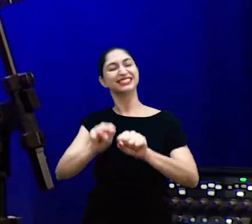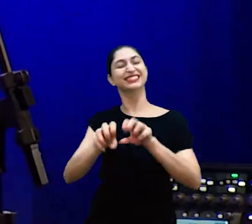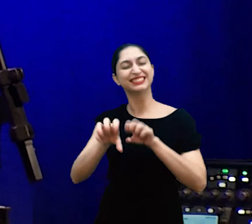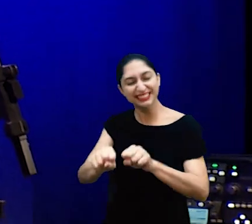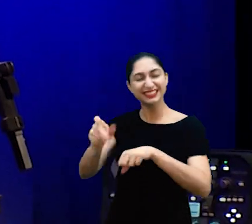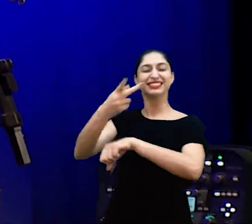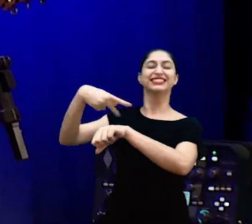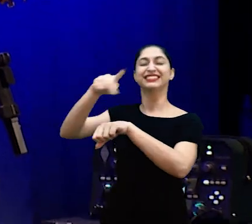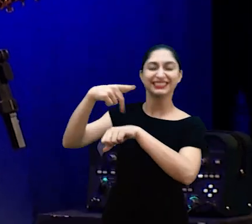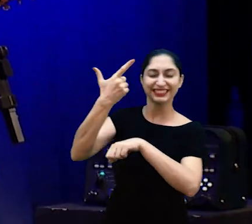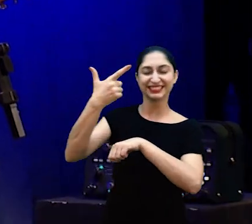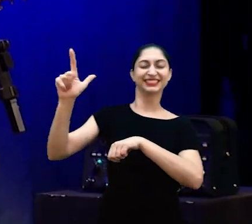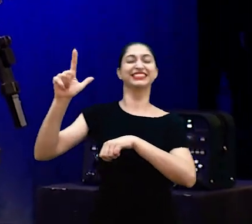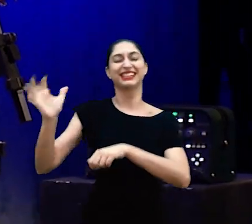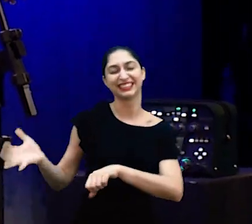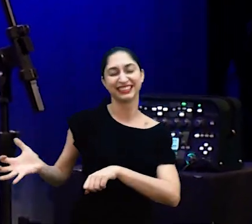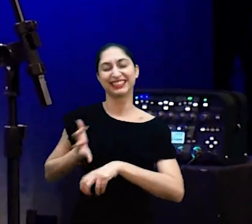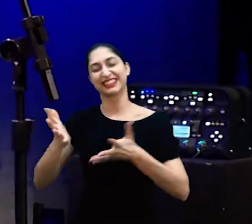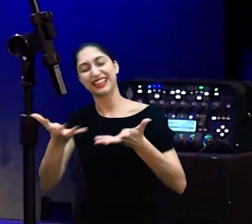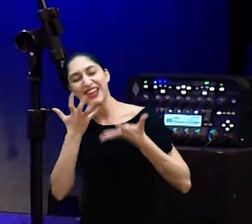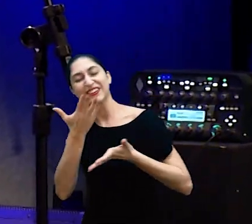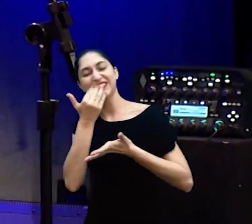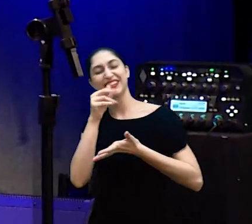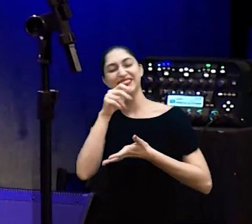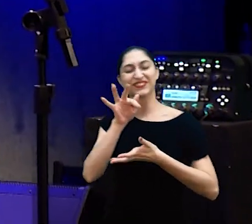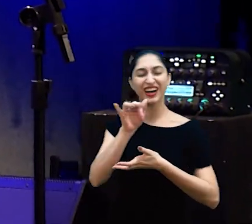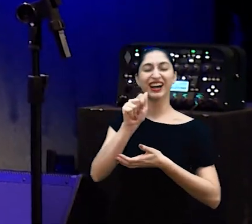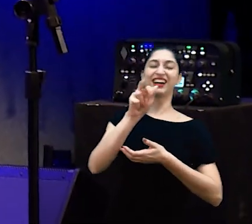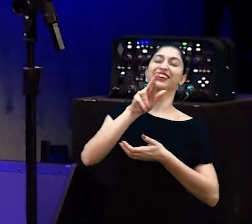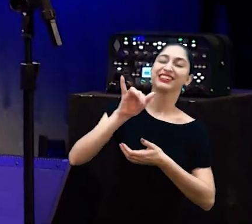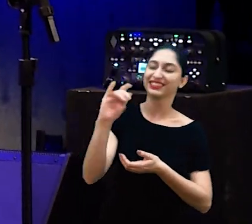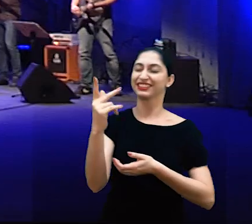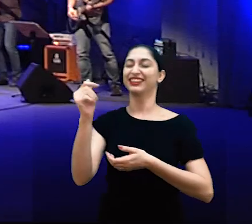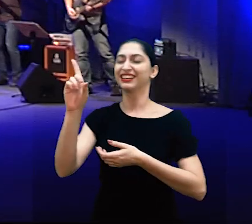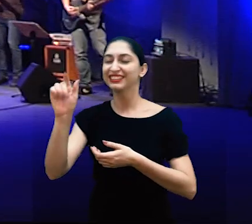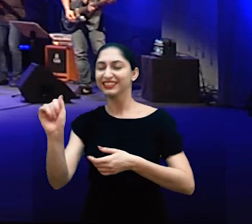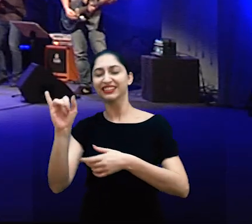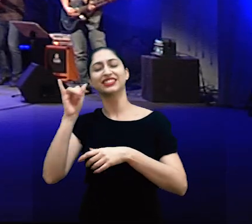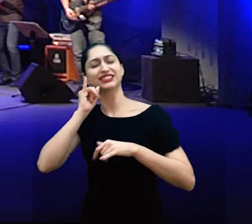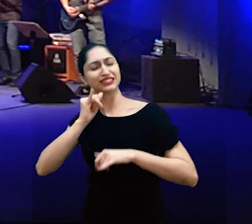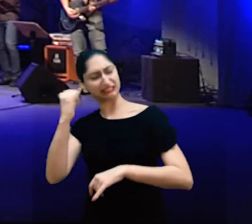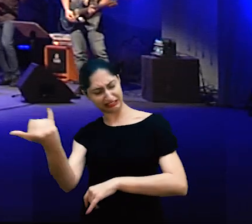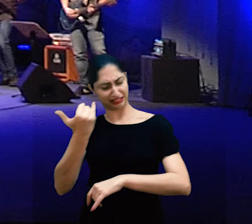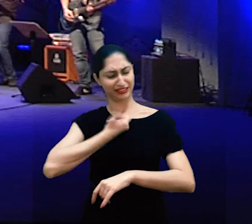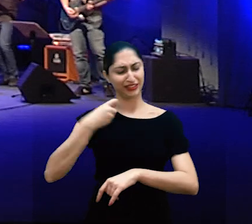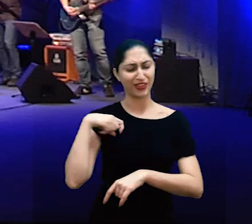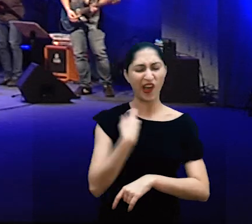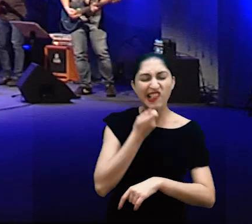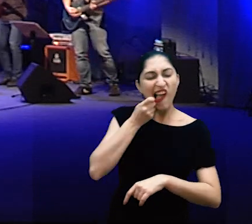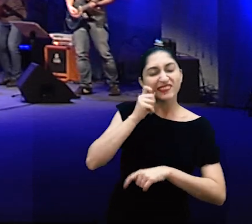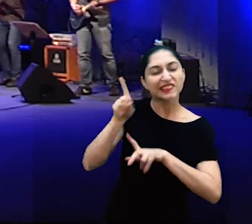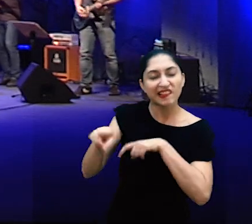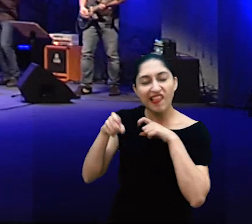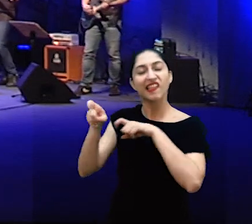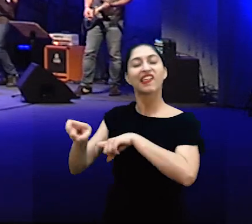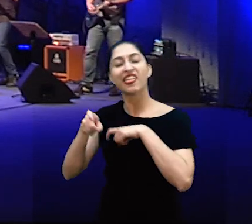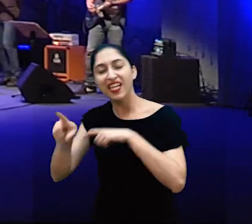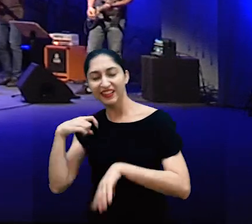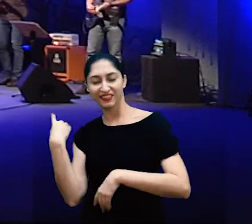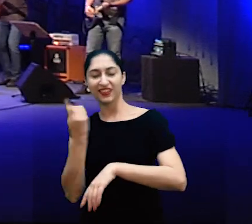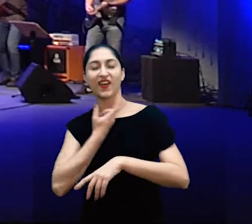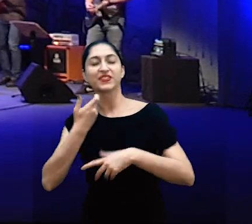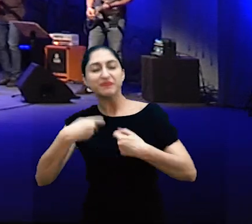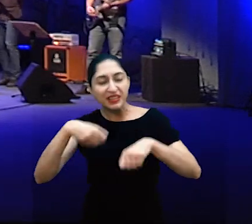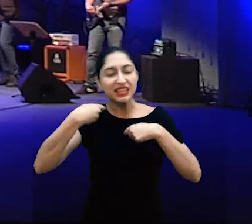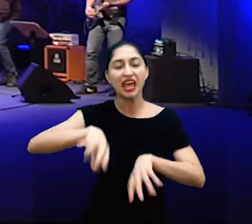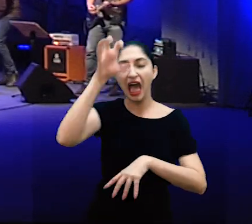mandioca importada, banquete de bacana, era farinhada. Andam falando que nós é caipira, que nós tem